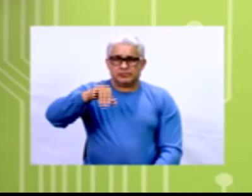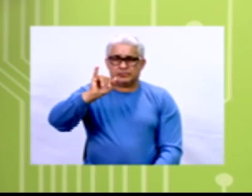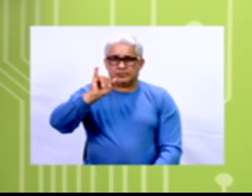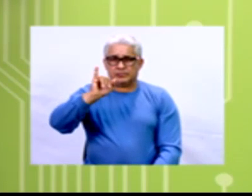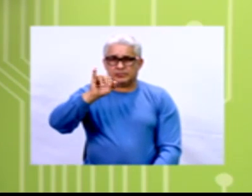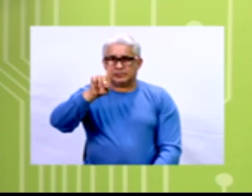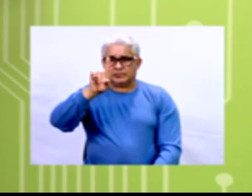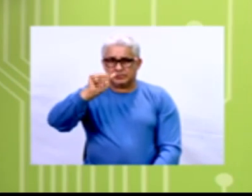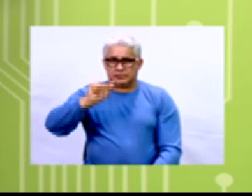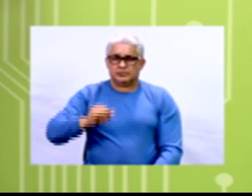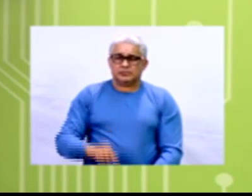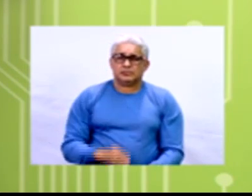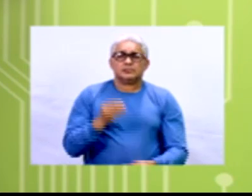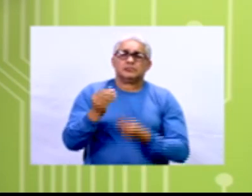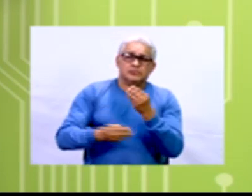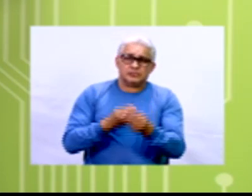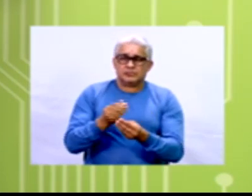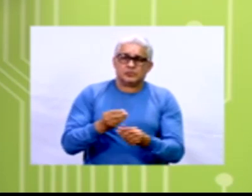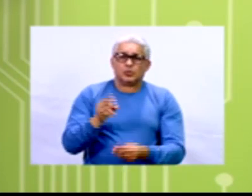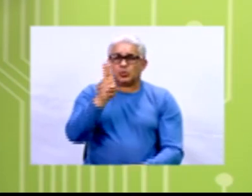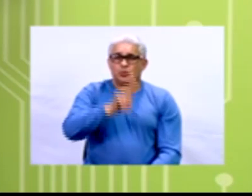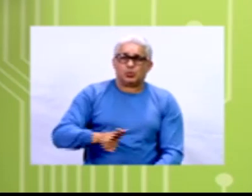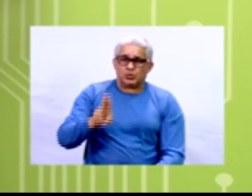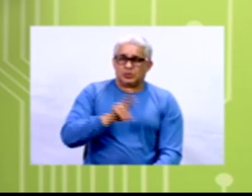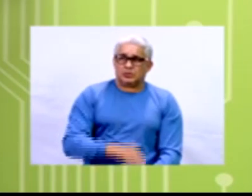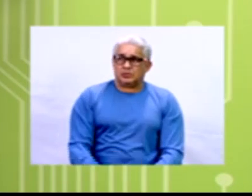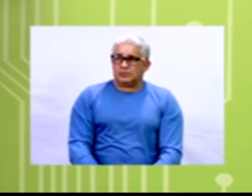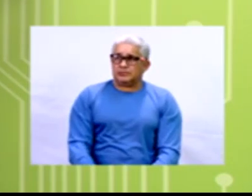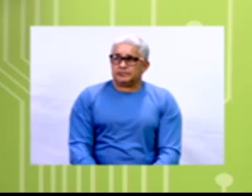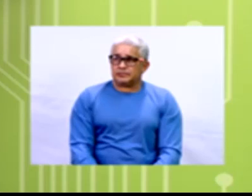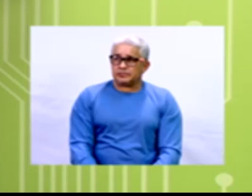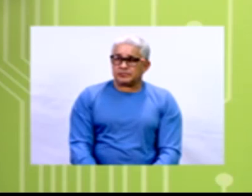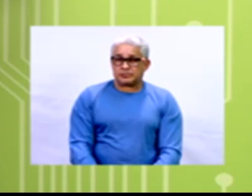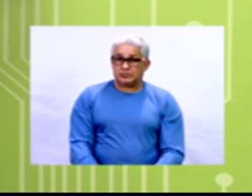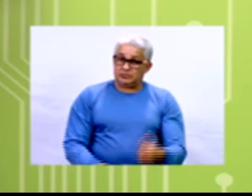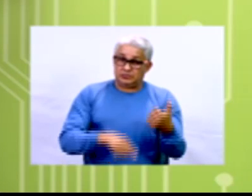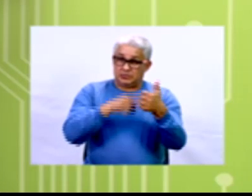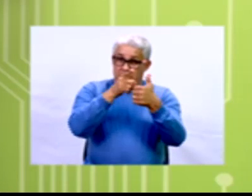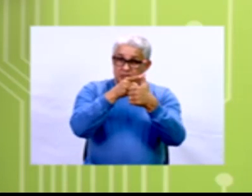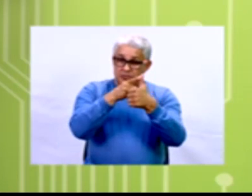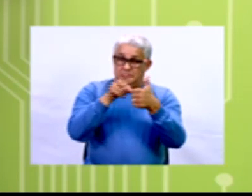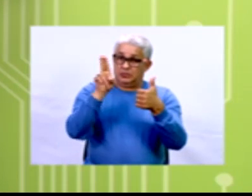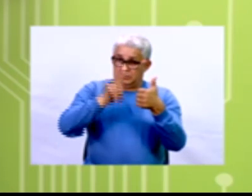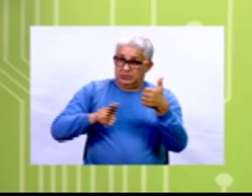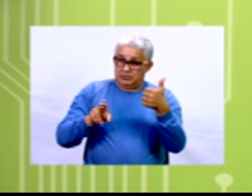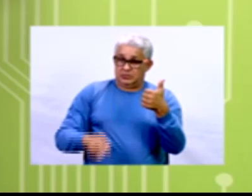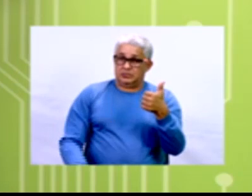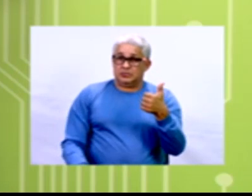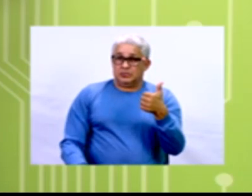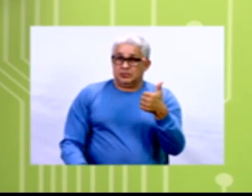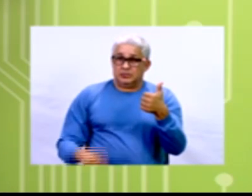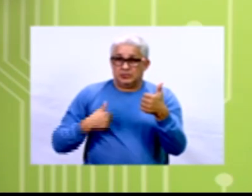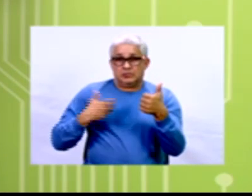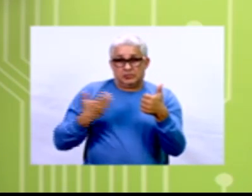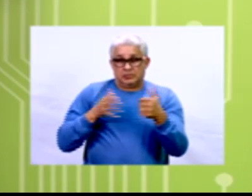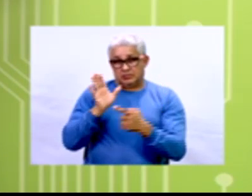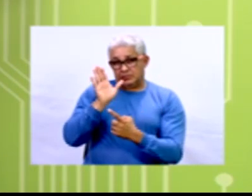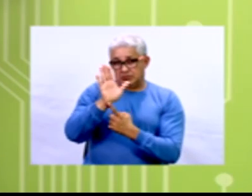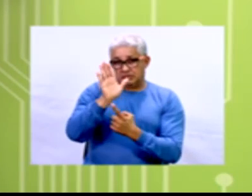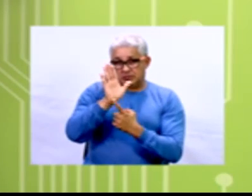eu vou utilizar? Quando eu vou utilizar os recursos multimídia? Primeiro, eu vou utilizar a multimídia quando eu quiser